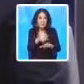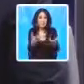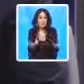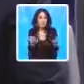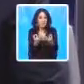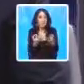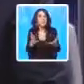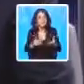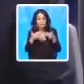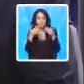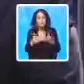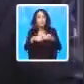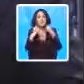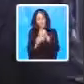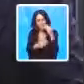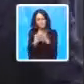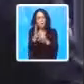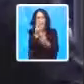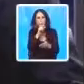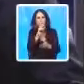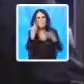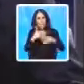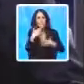ser atribuída pela sociedade. Mas tem de ser uma